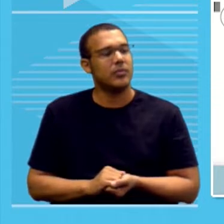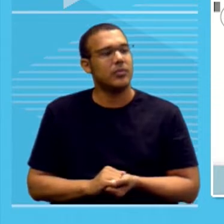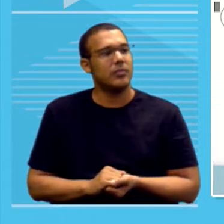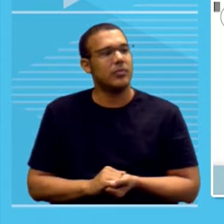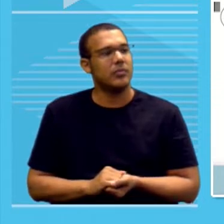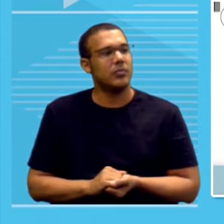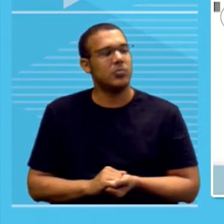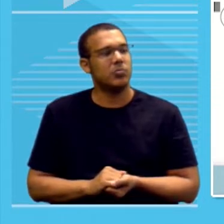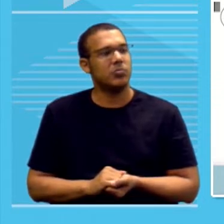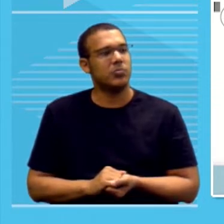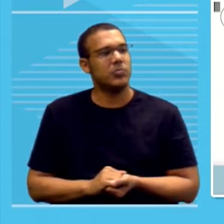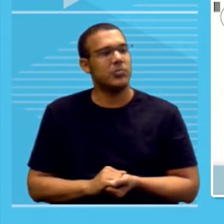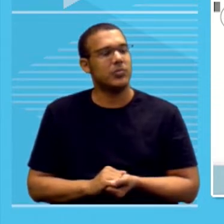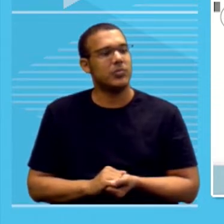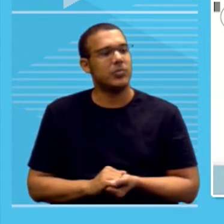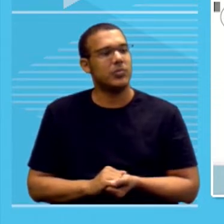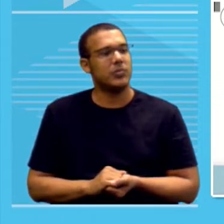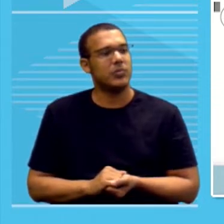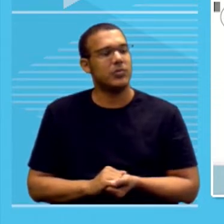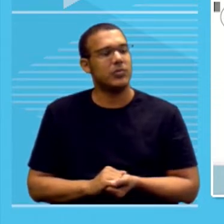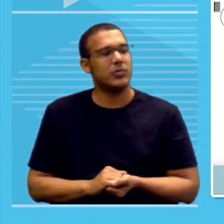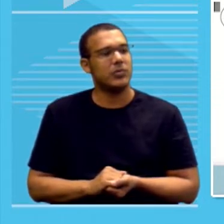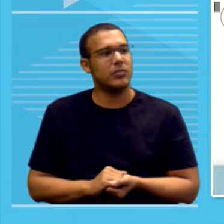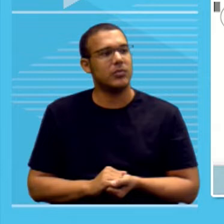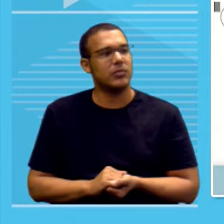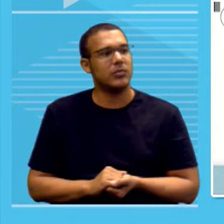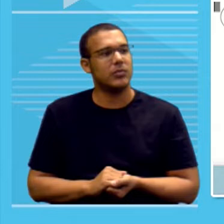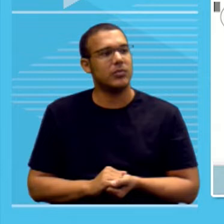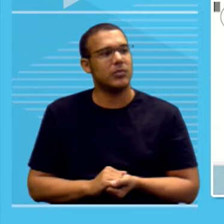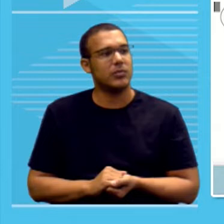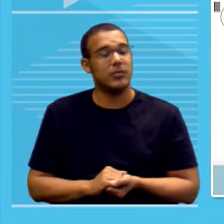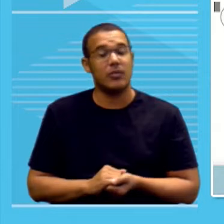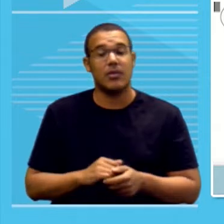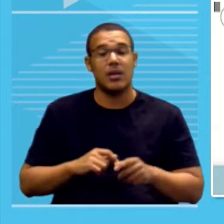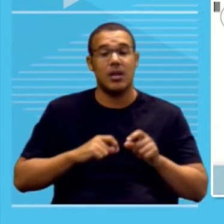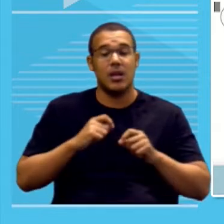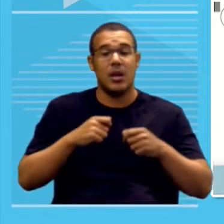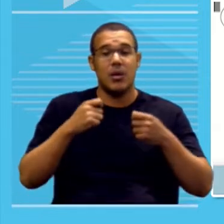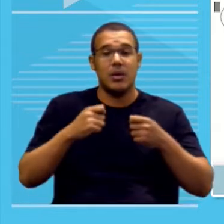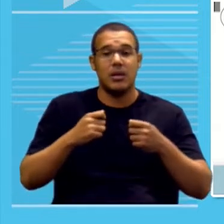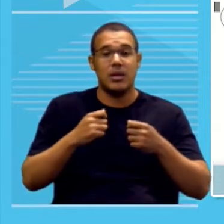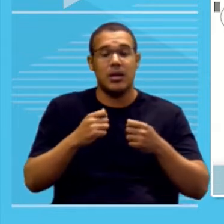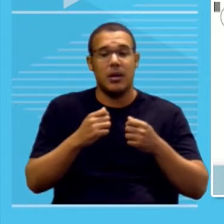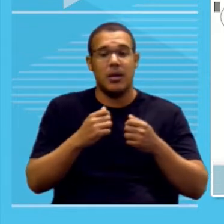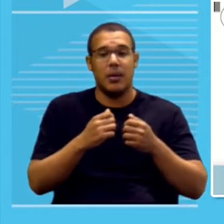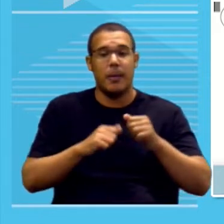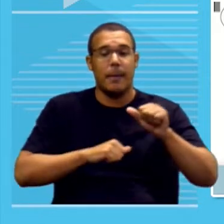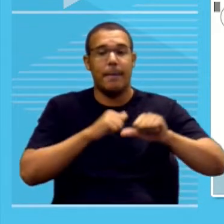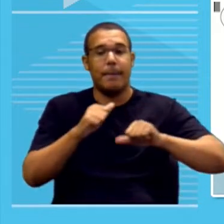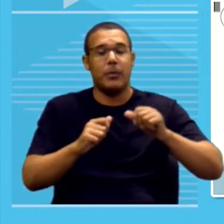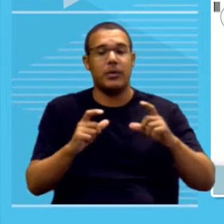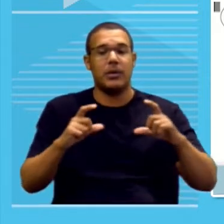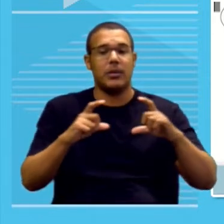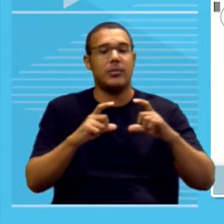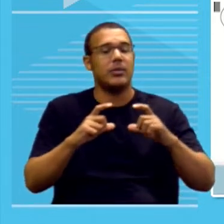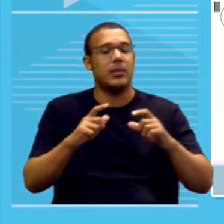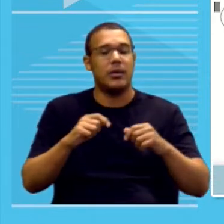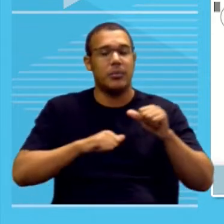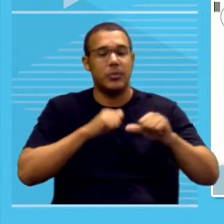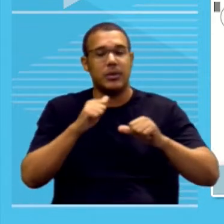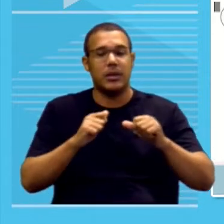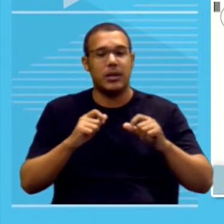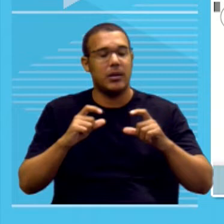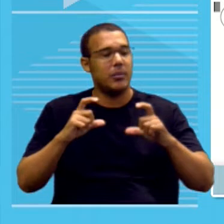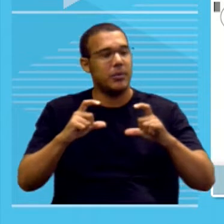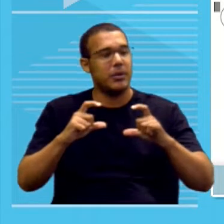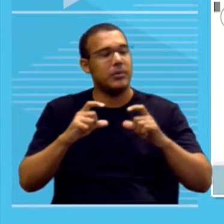é negativo Professor então eu vou só mudar esse parêntese aqui e vou botar um colchete porque eu vou